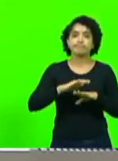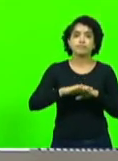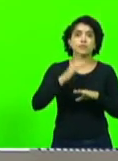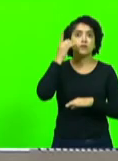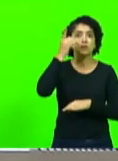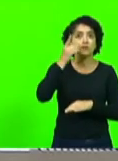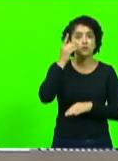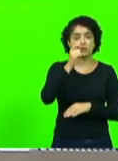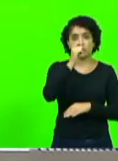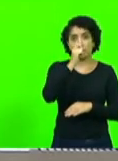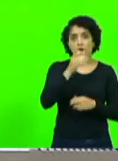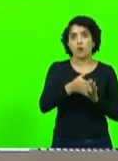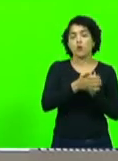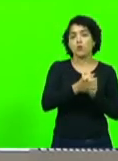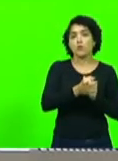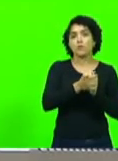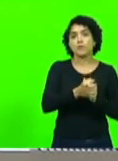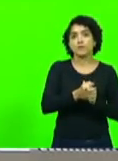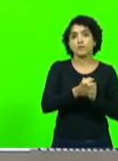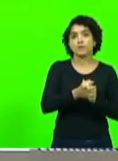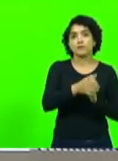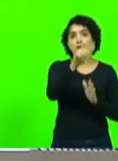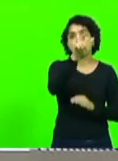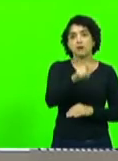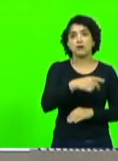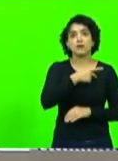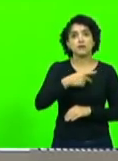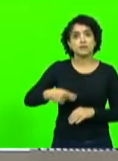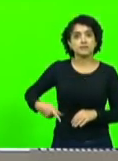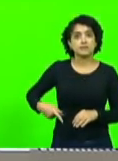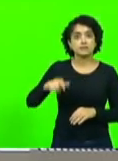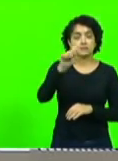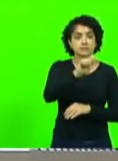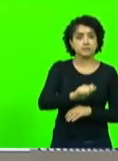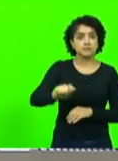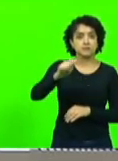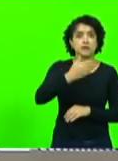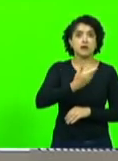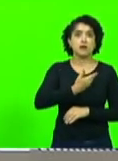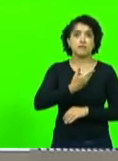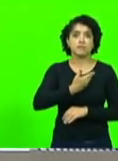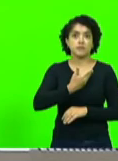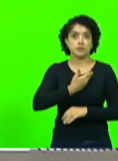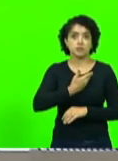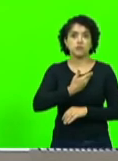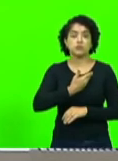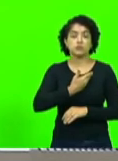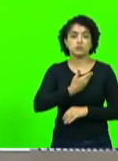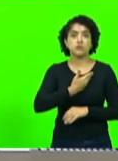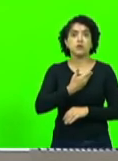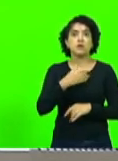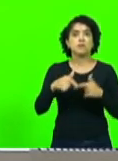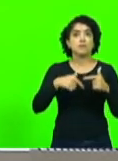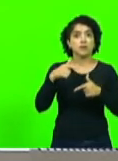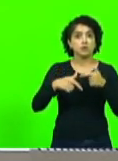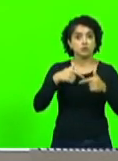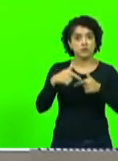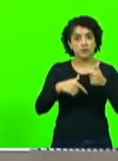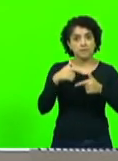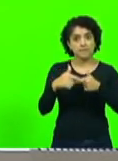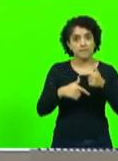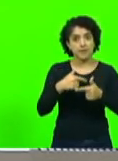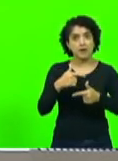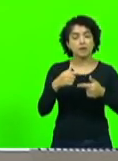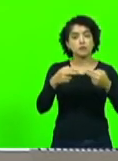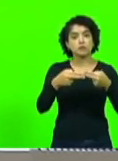Amin, cumprimentando a presidenta da Associação Amigos, Cleia Beduschi, pela atuação desta entidade na